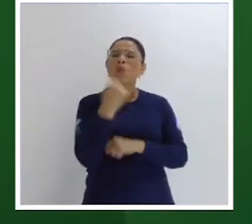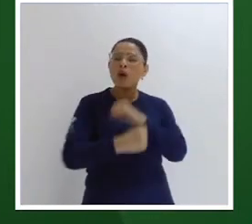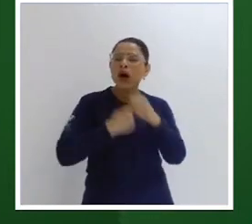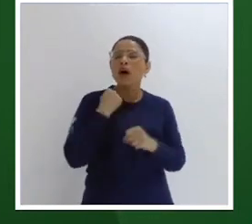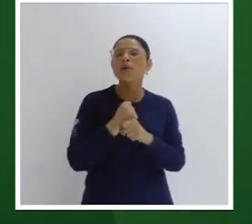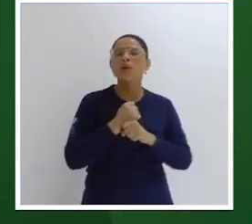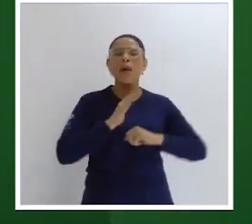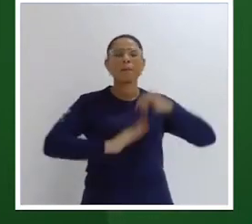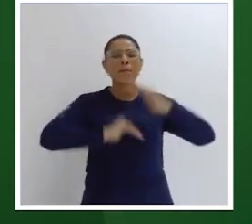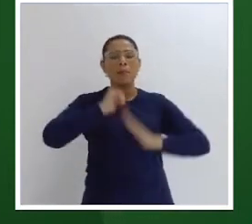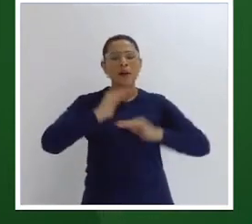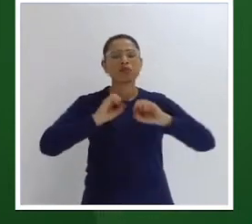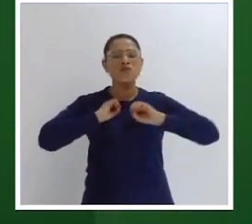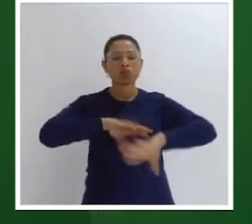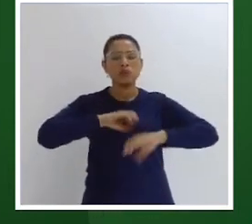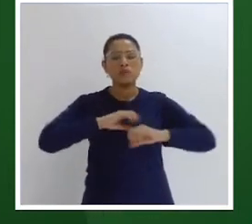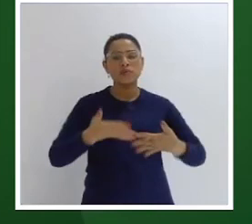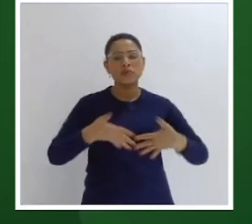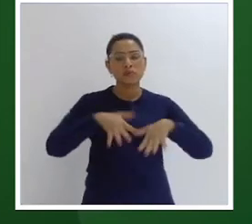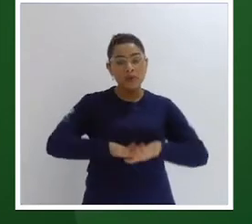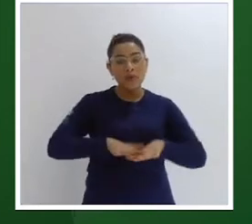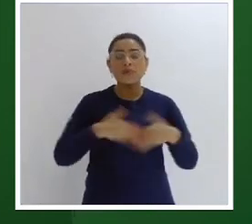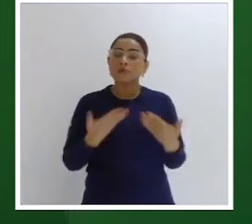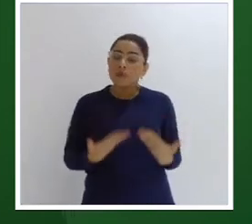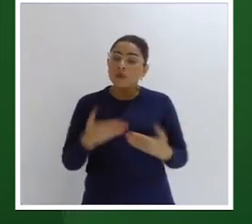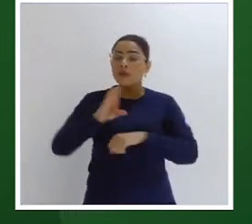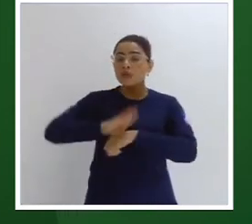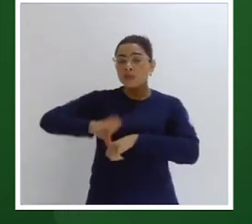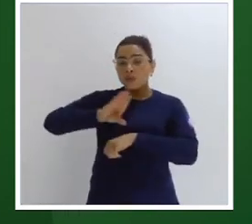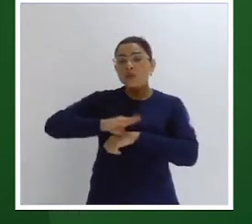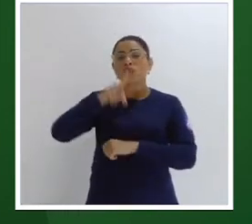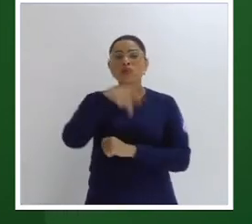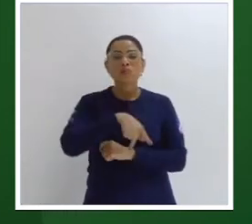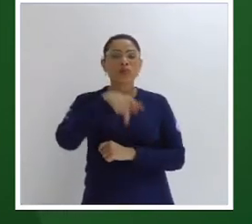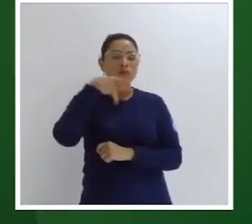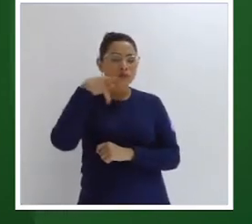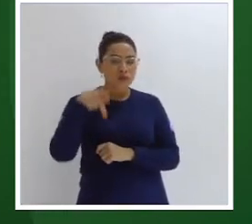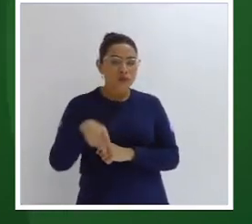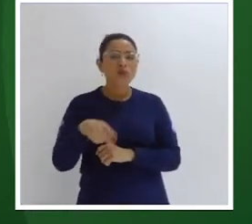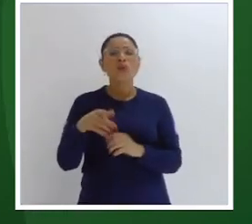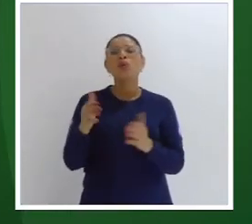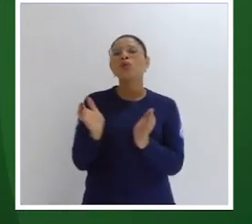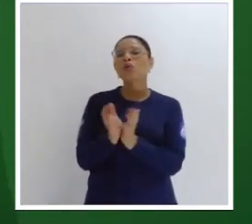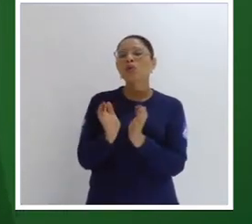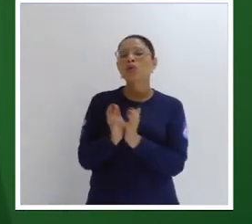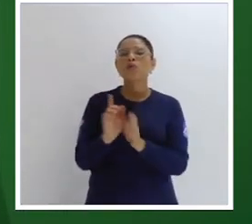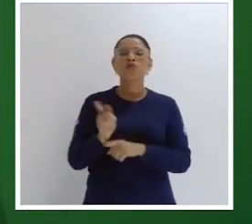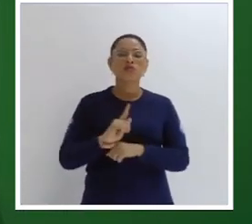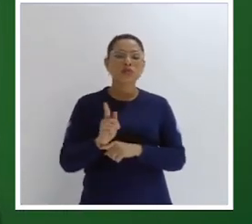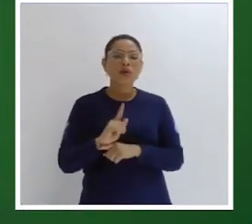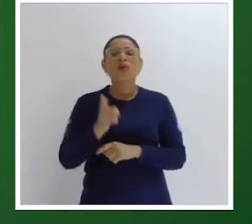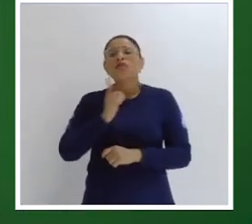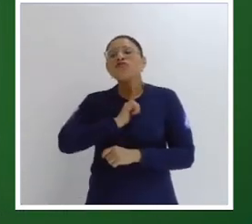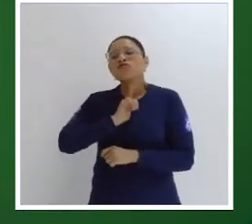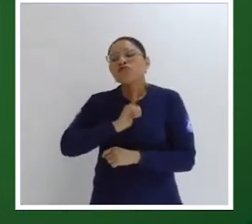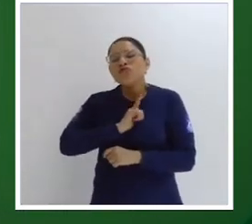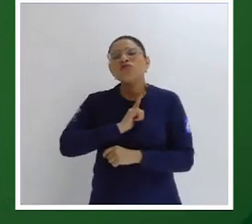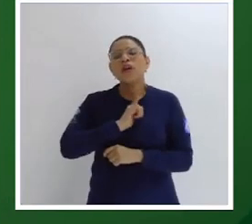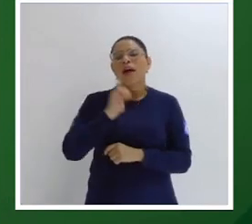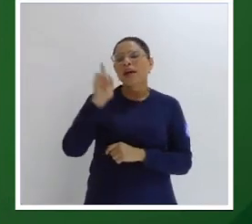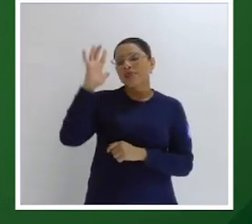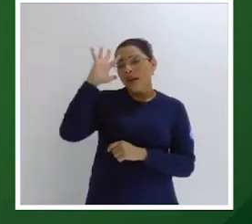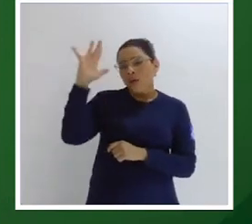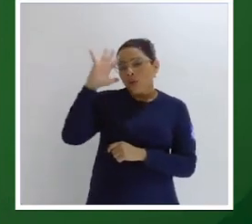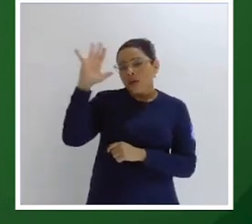da educação inclusiva esse curso os professores a equipe gestora é tinham todo uma teoria